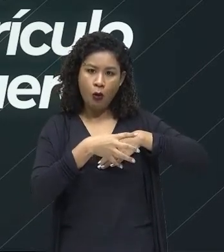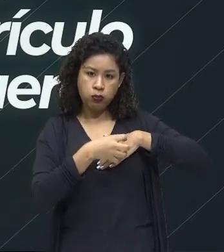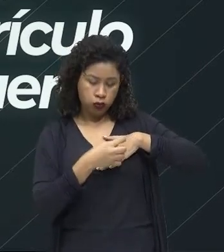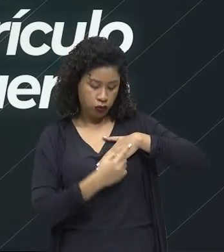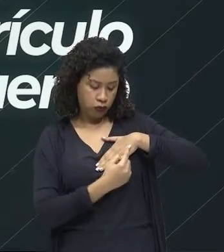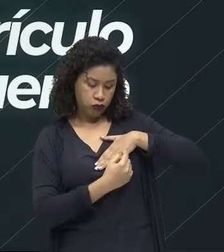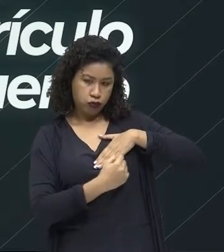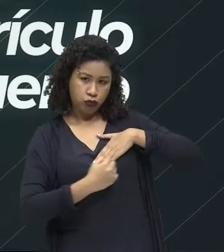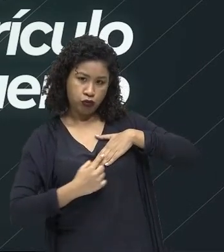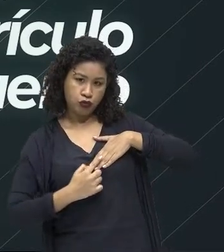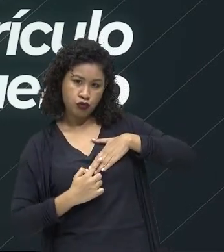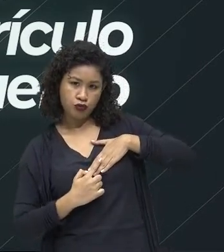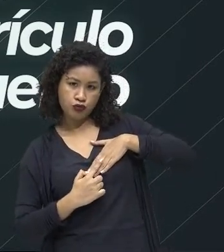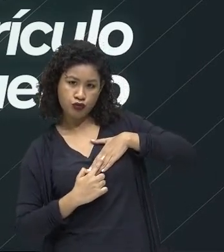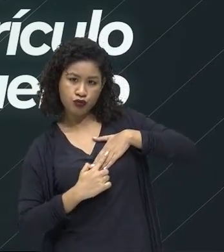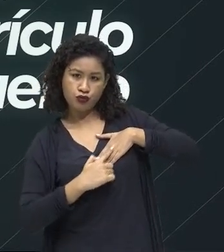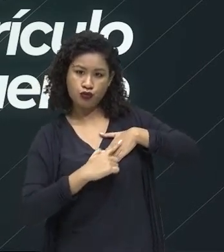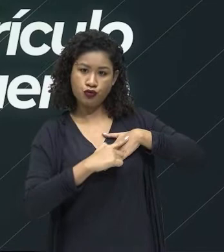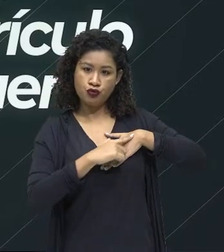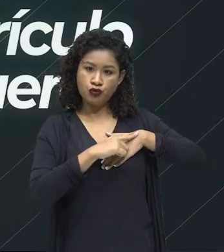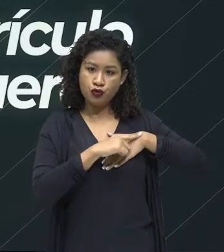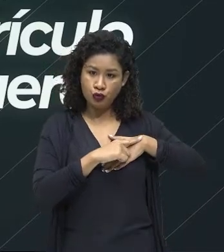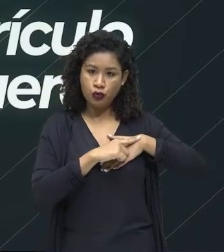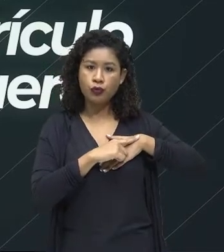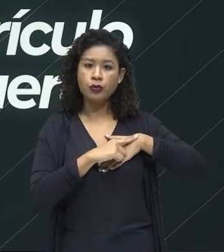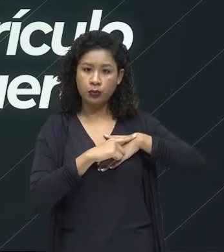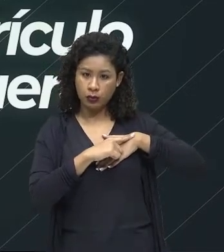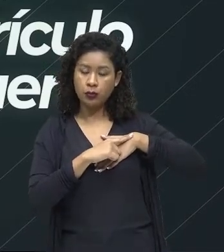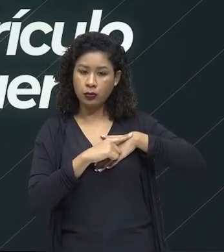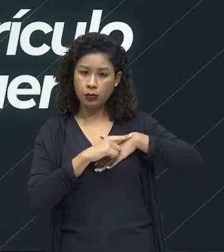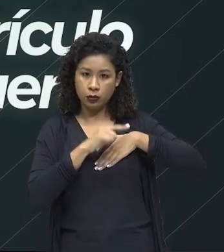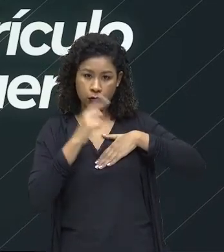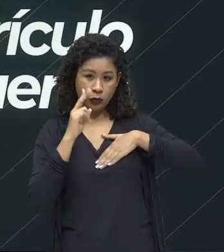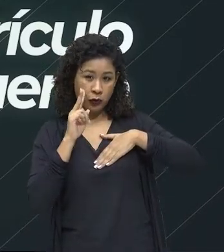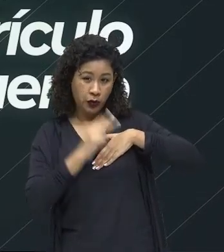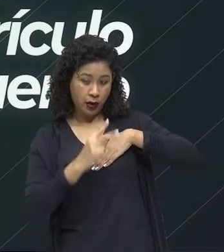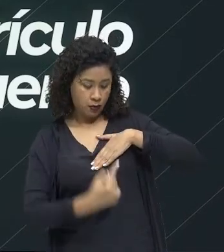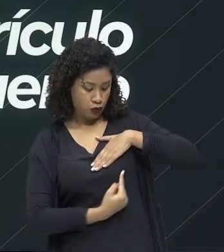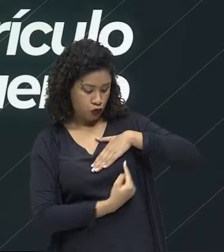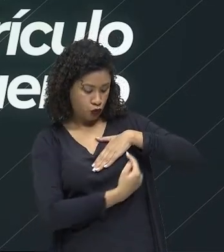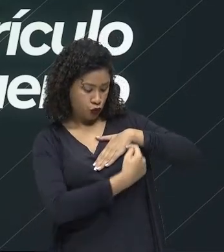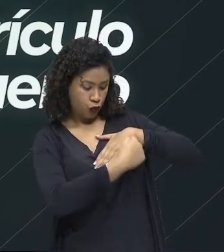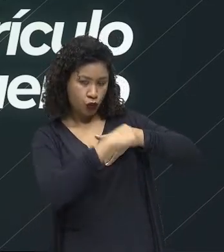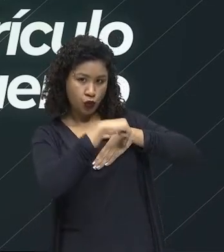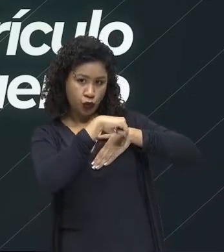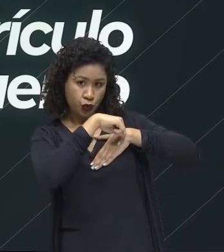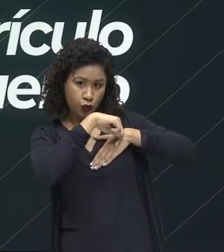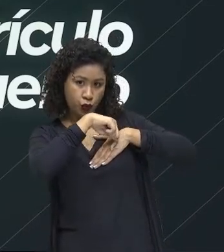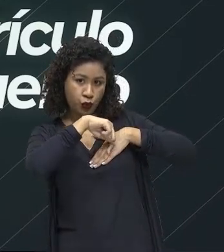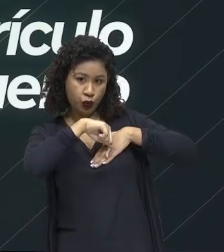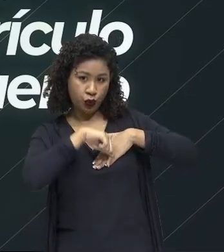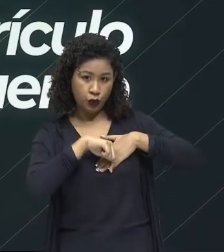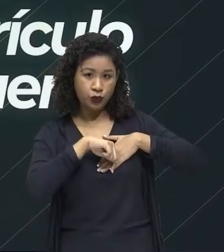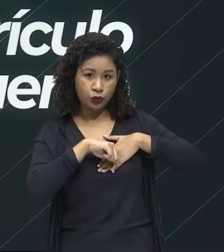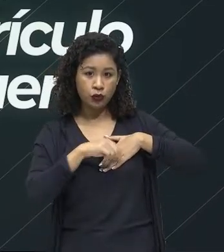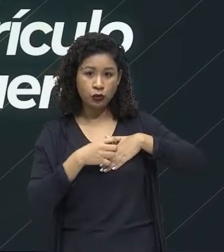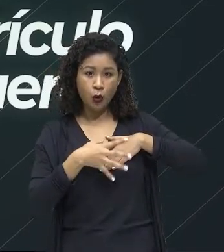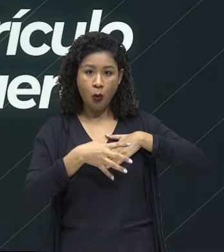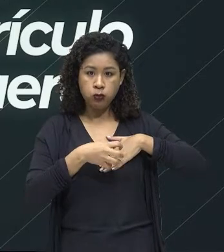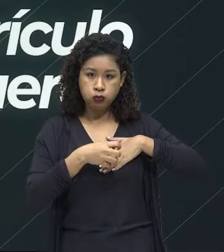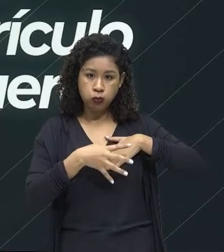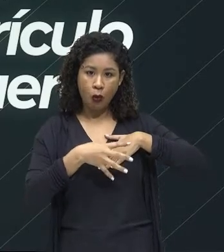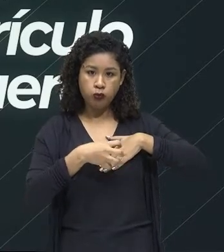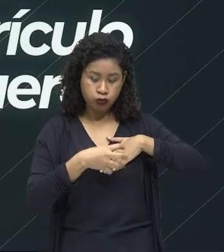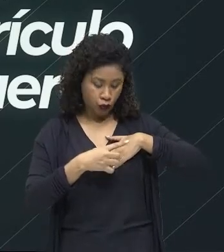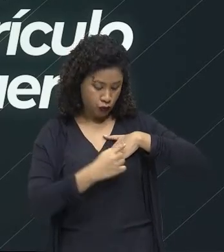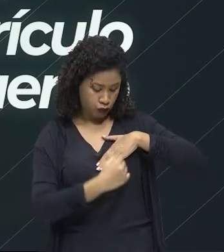para dentro do ventrículo esquerdo, através da válvula de mão única. Quando o ventrículo esquerdo se contrai, o sangue é